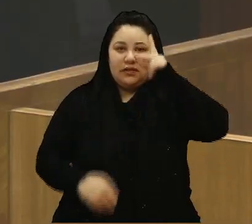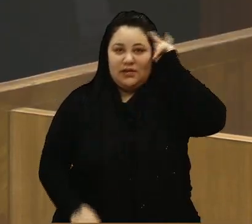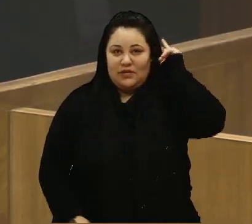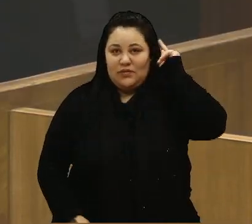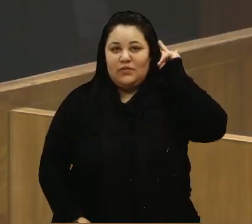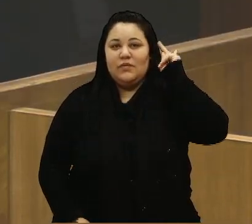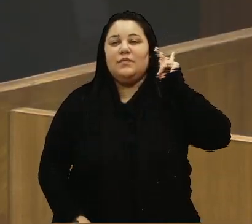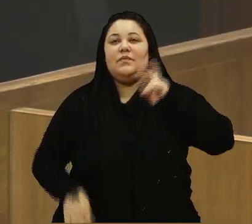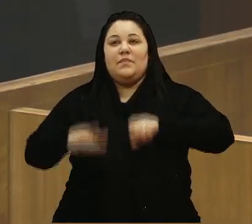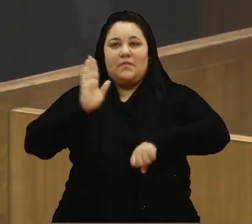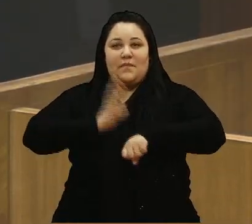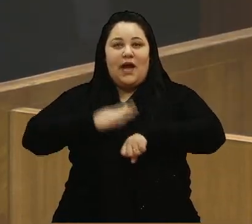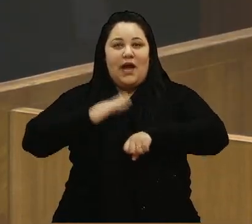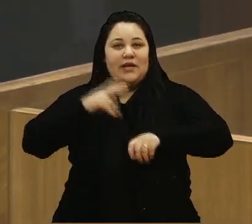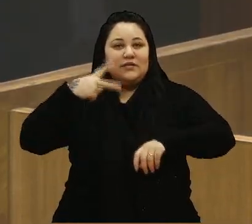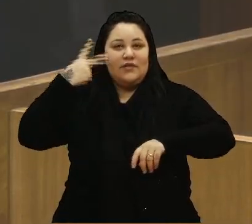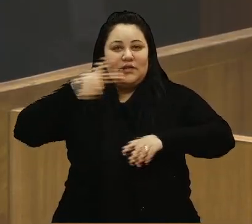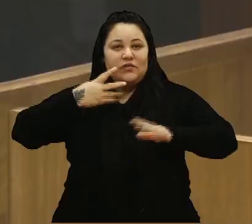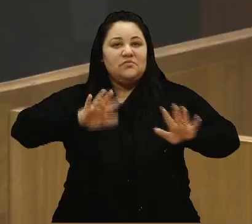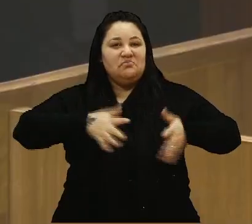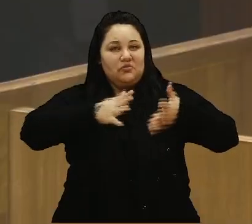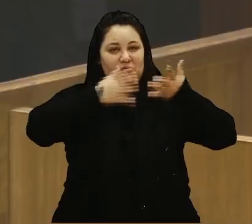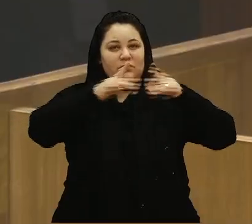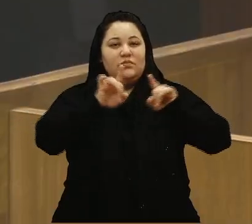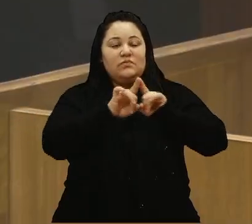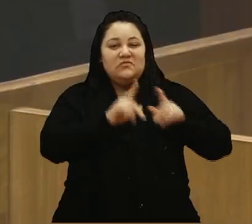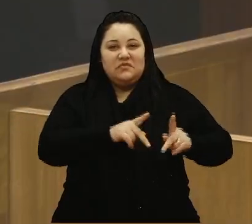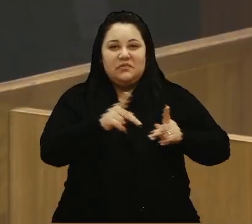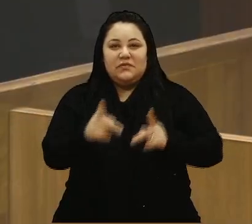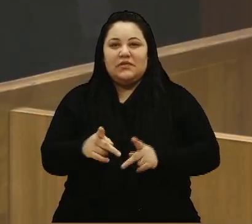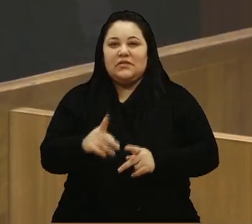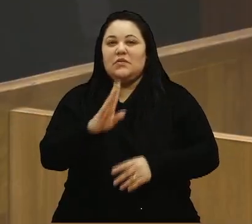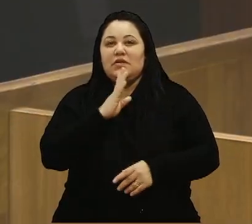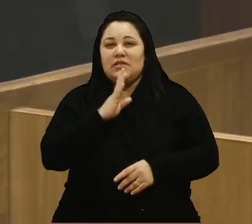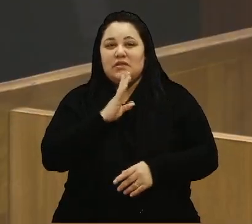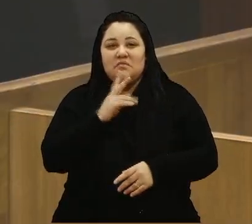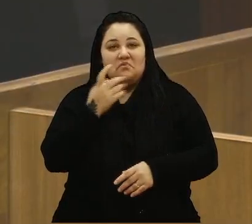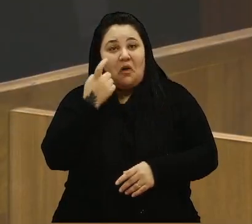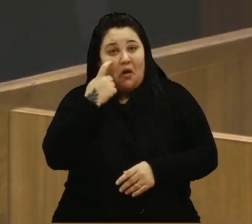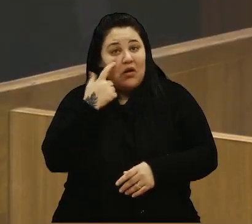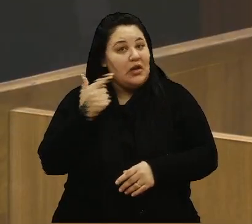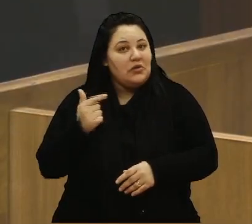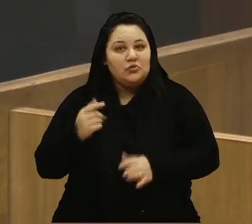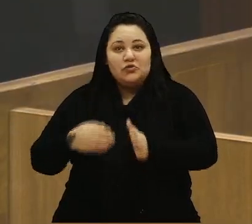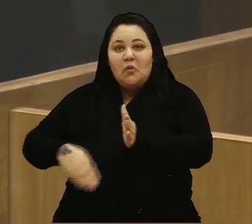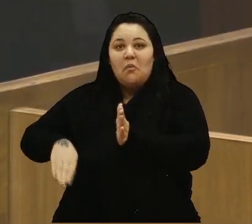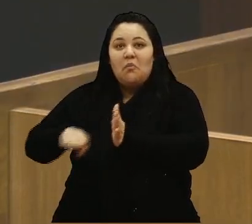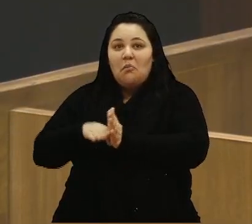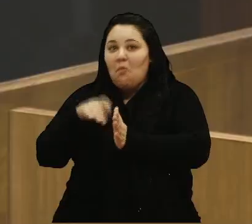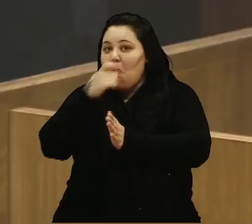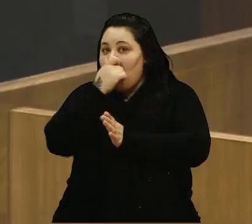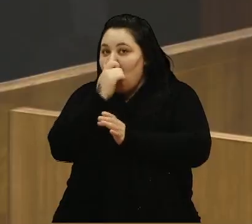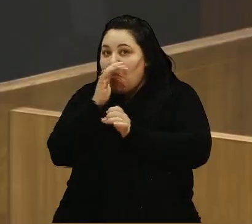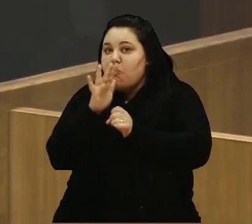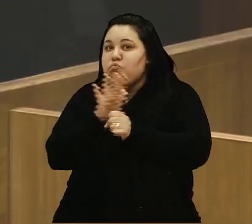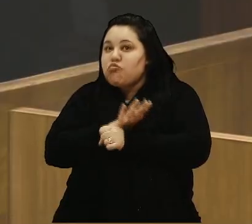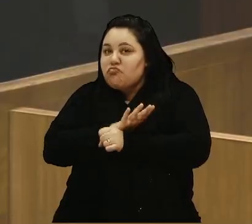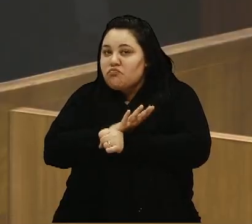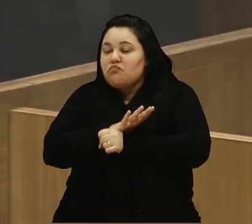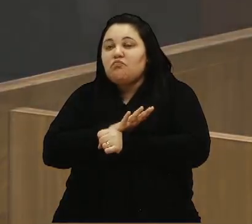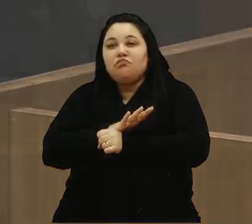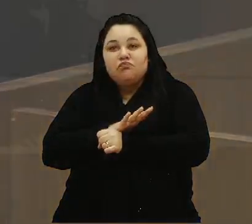mais vereadores engajados e visitando e conhecendo... Olha, gente, não tinha mais lugar para estacionar nas